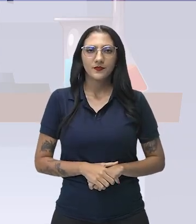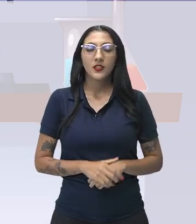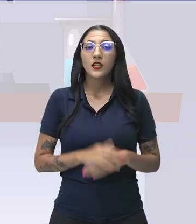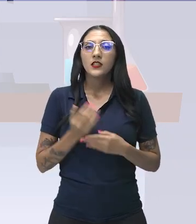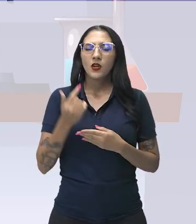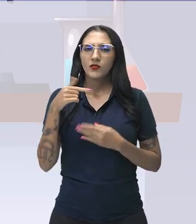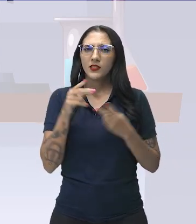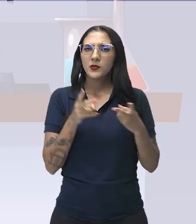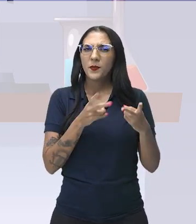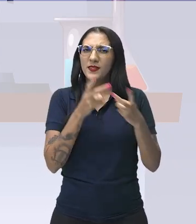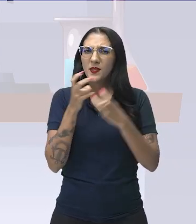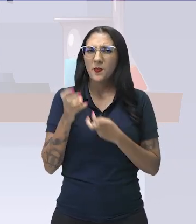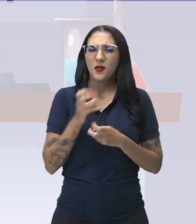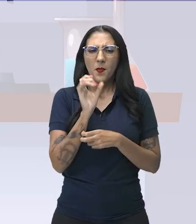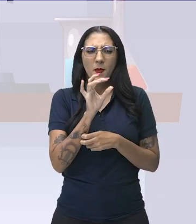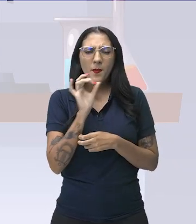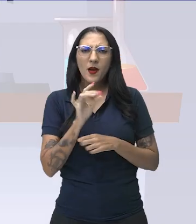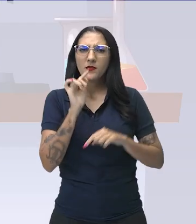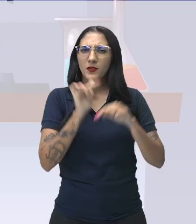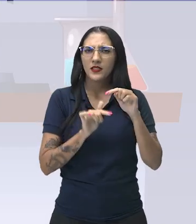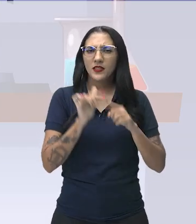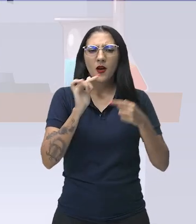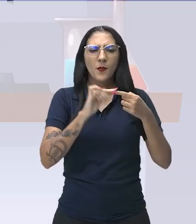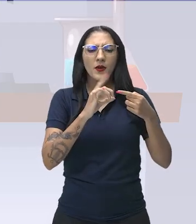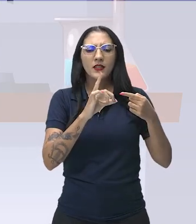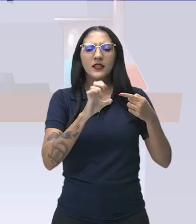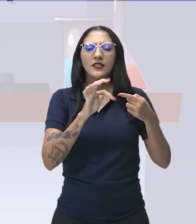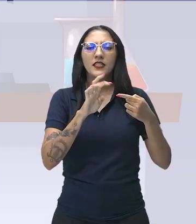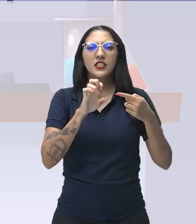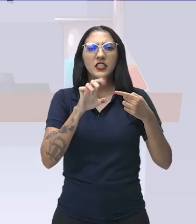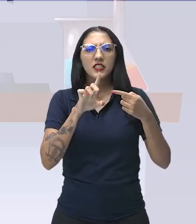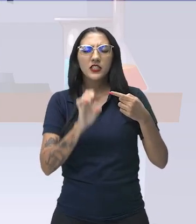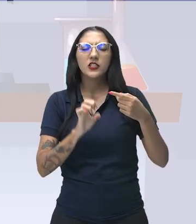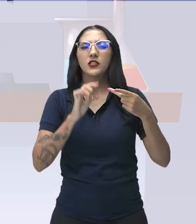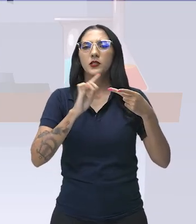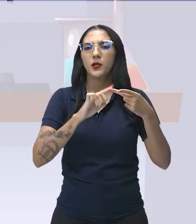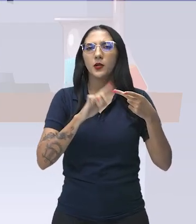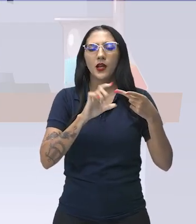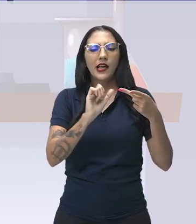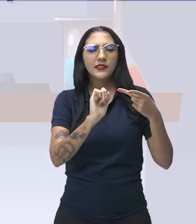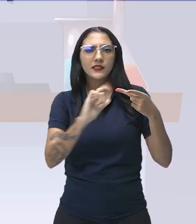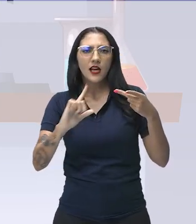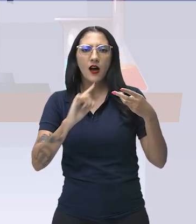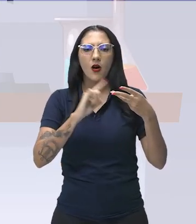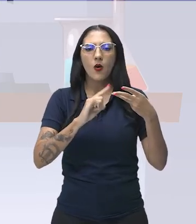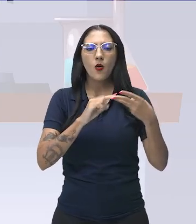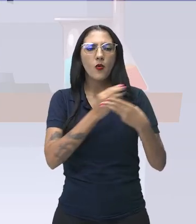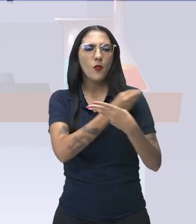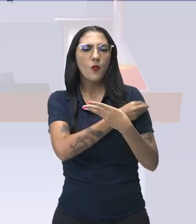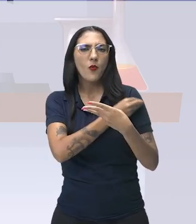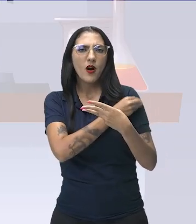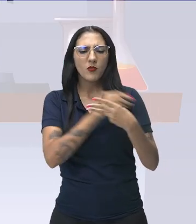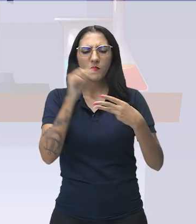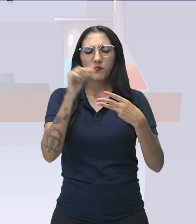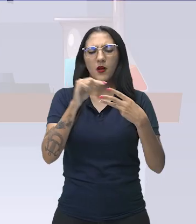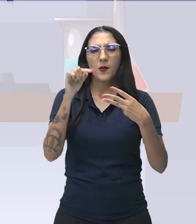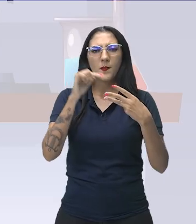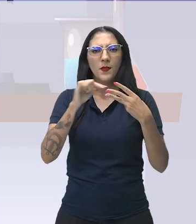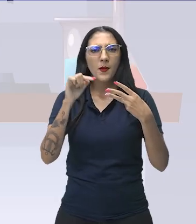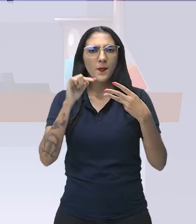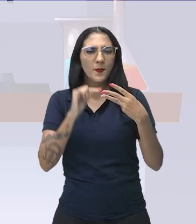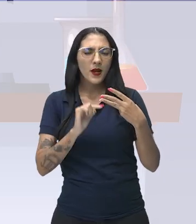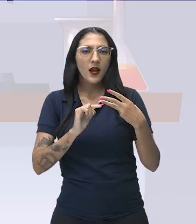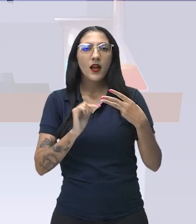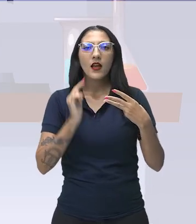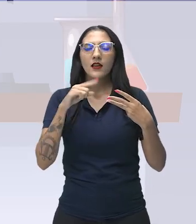cada um dos itens usados, detergente, o sal e o álcool gelado, que para cada tipo